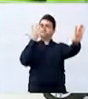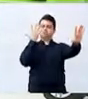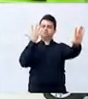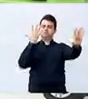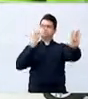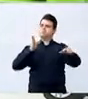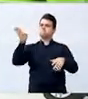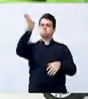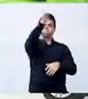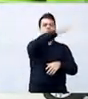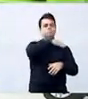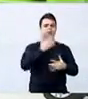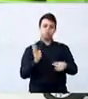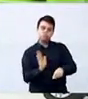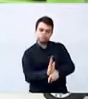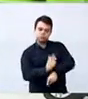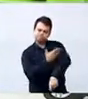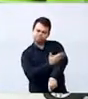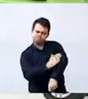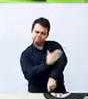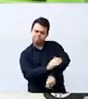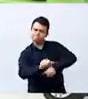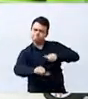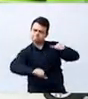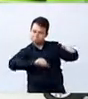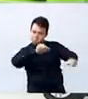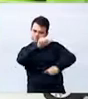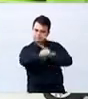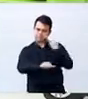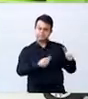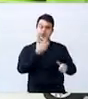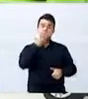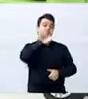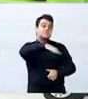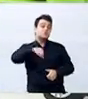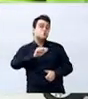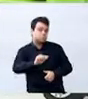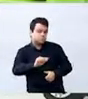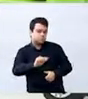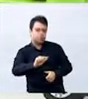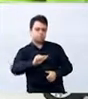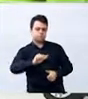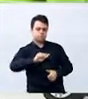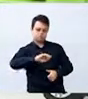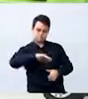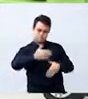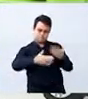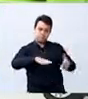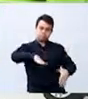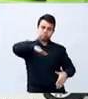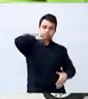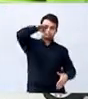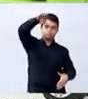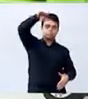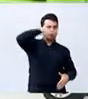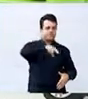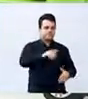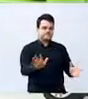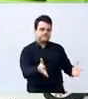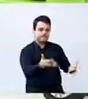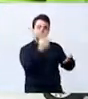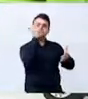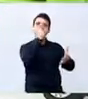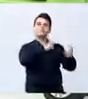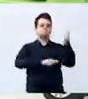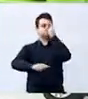Então a reabilitação ela vai pensar da criança ela vai pensar fazer a estimulação para poder ganhar as habilidades,